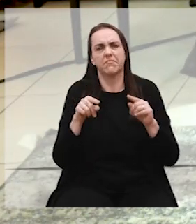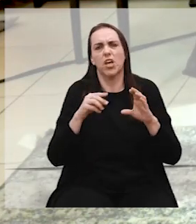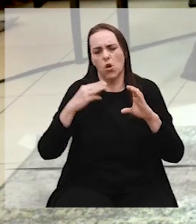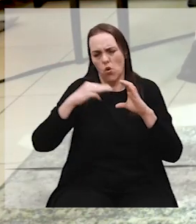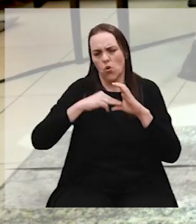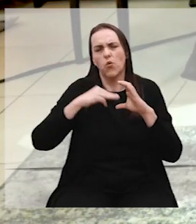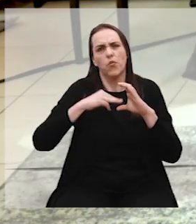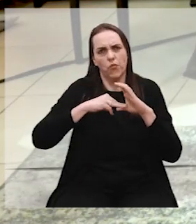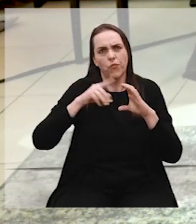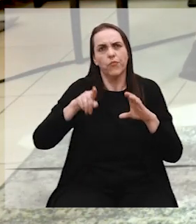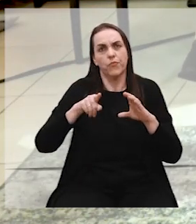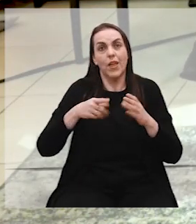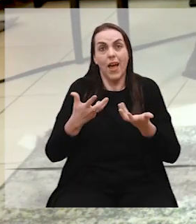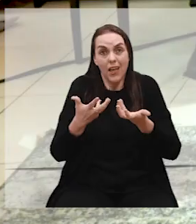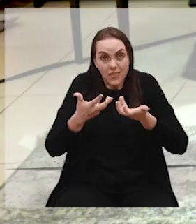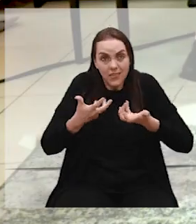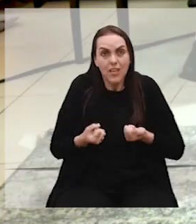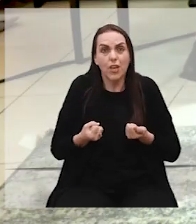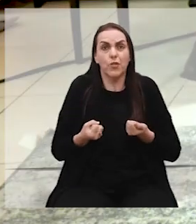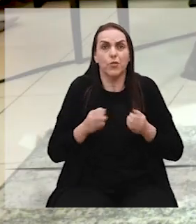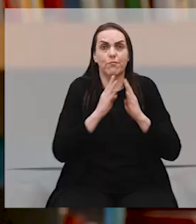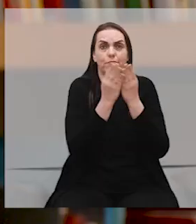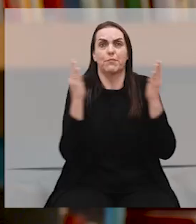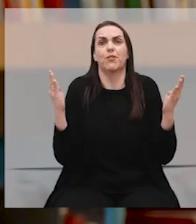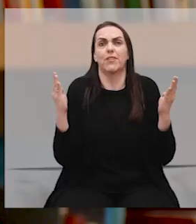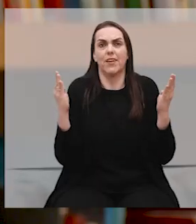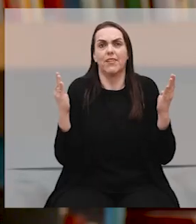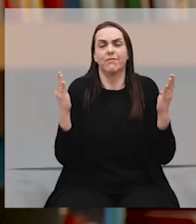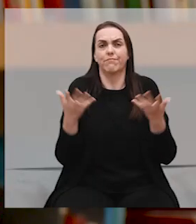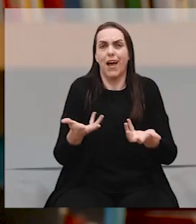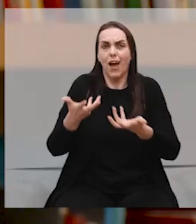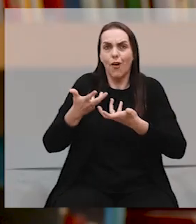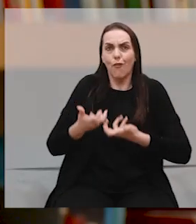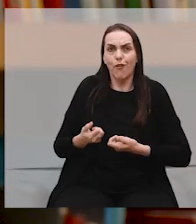lá na frente, que abarcou e que abrigou uma biblioteca.